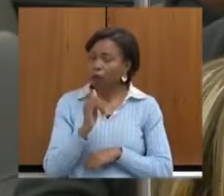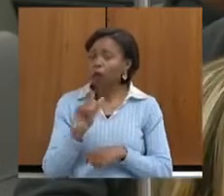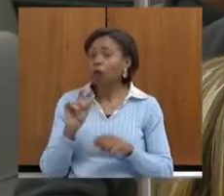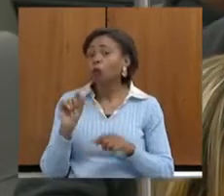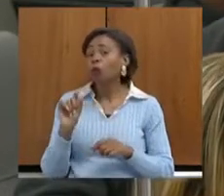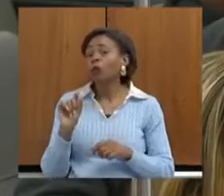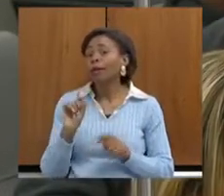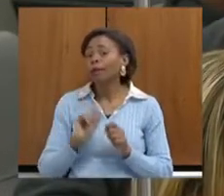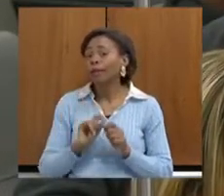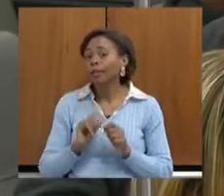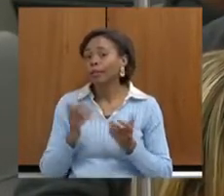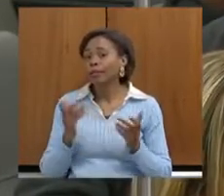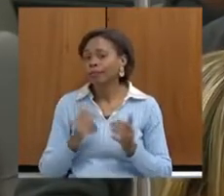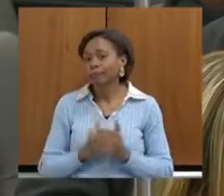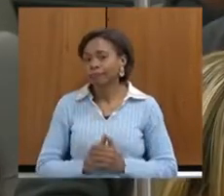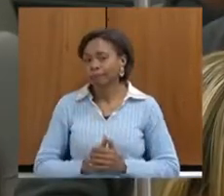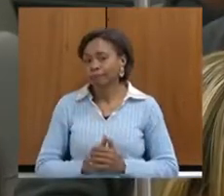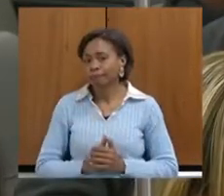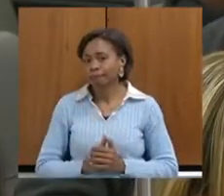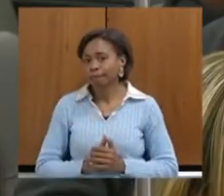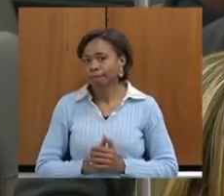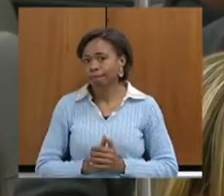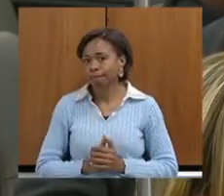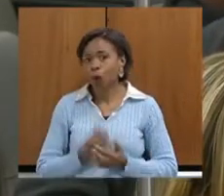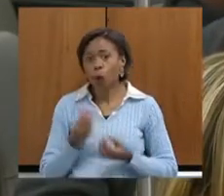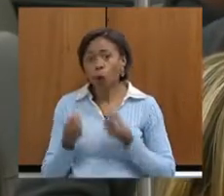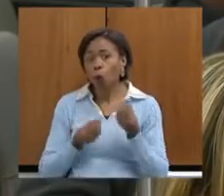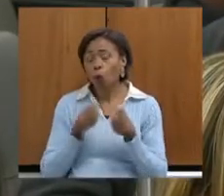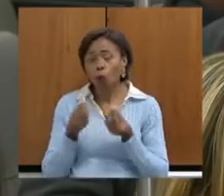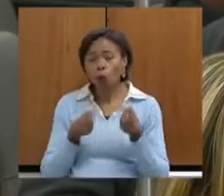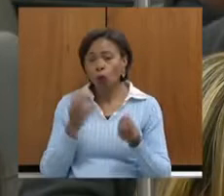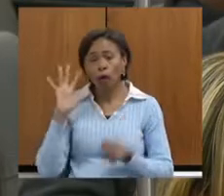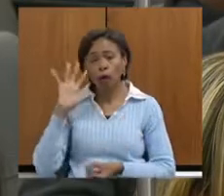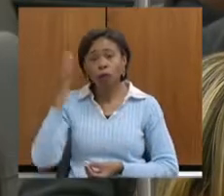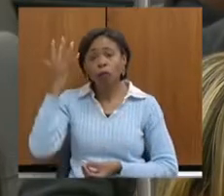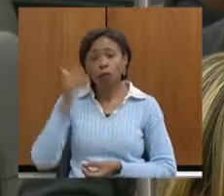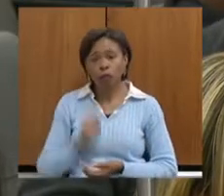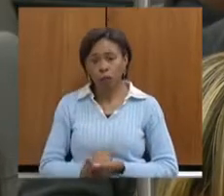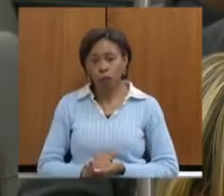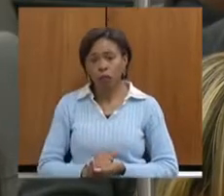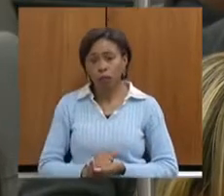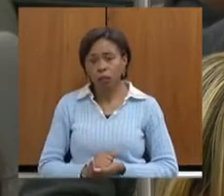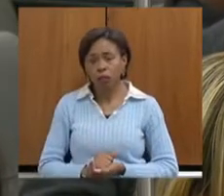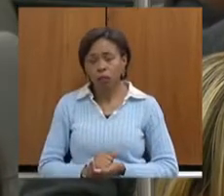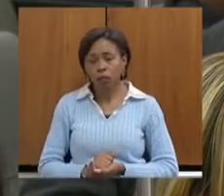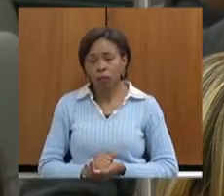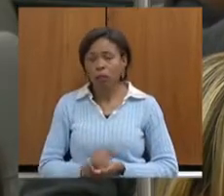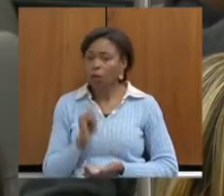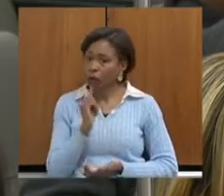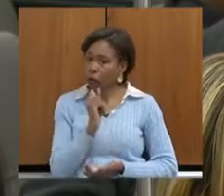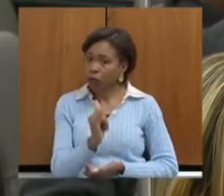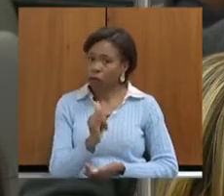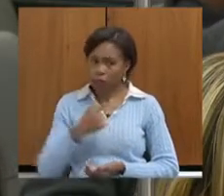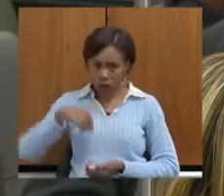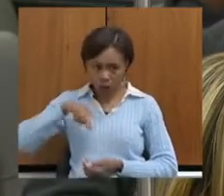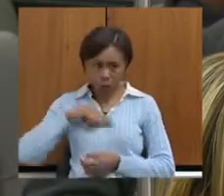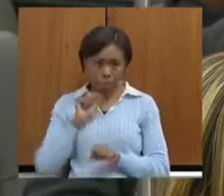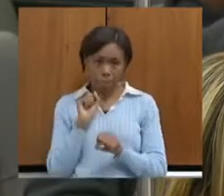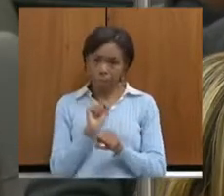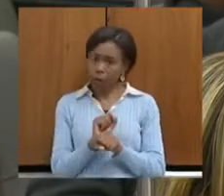fazer e o que continuavam resolver como e eu falo com o nosso povo seguir não podemos parar